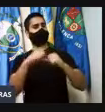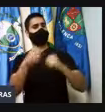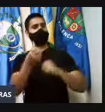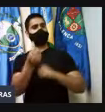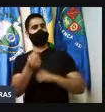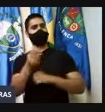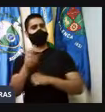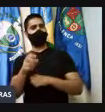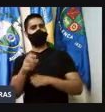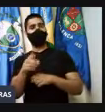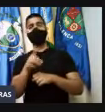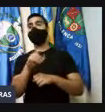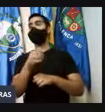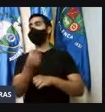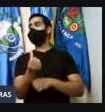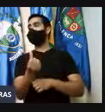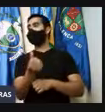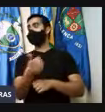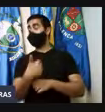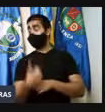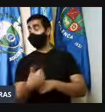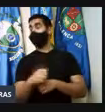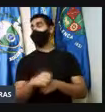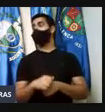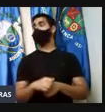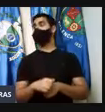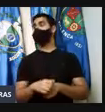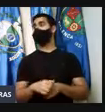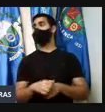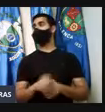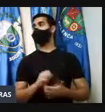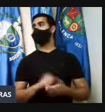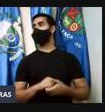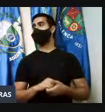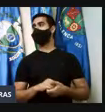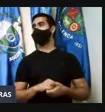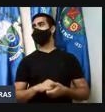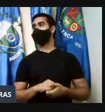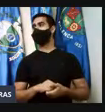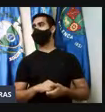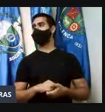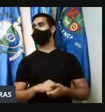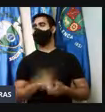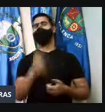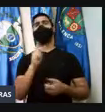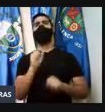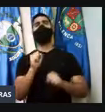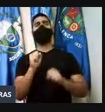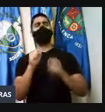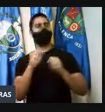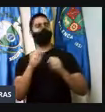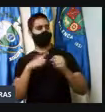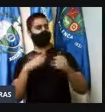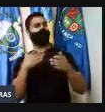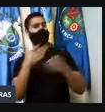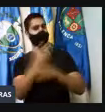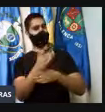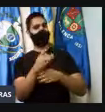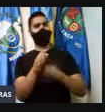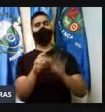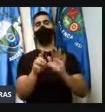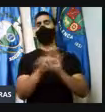inciso 1º do Regimento Interno, merecendo da sua regular fundamentação e aprovação pelas razões do posto